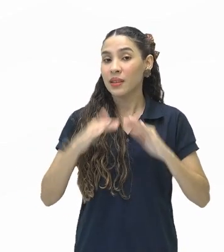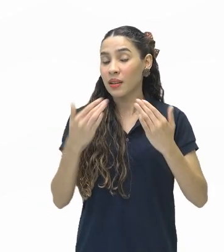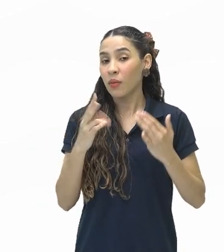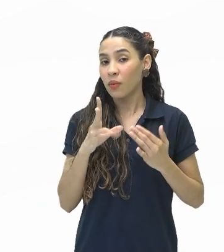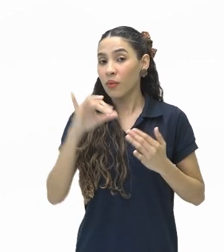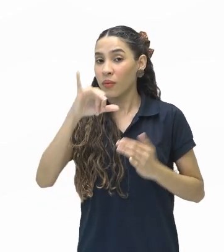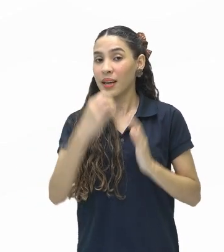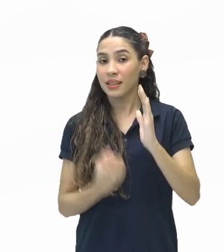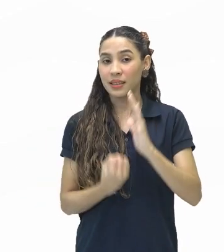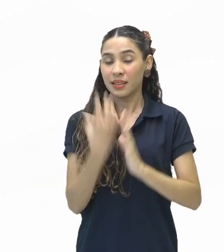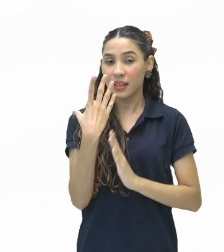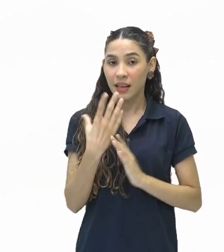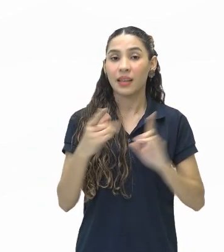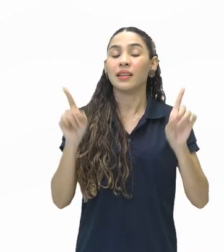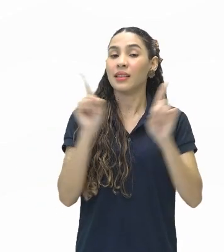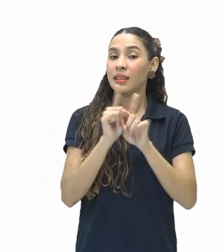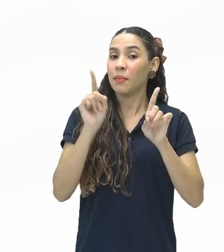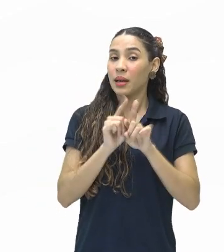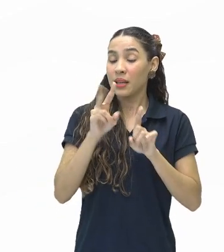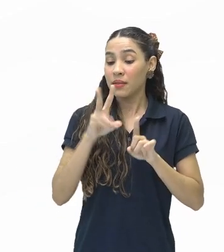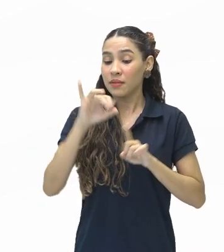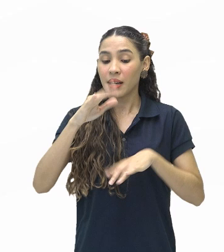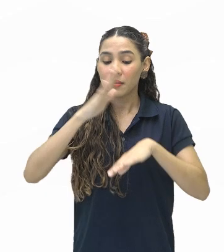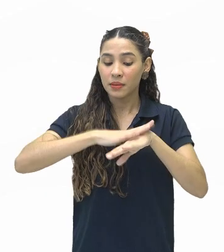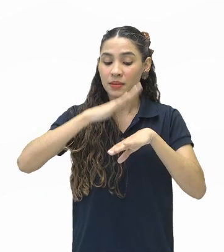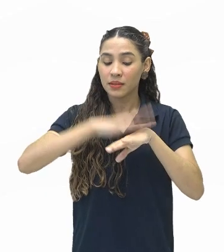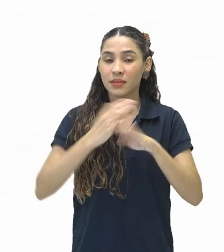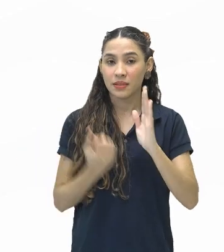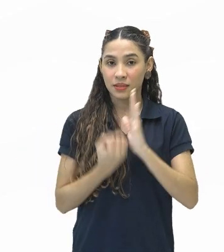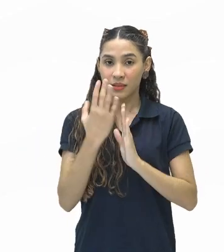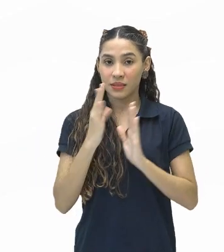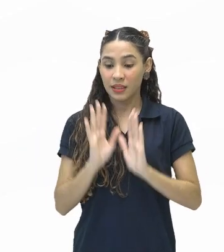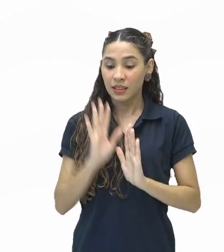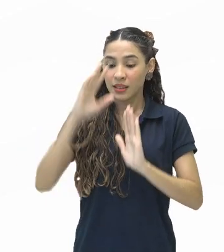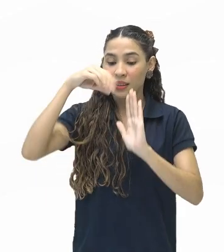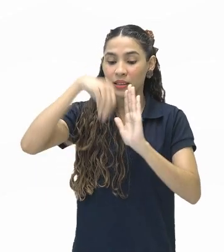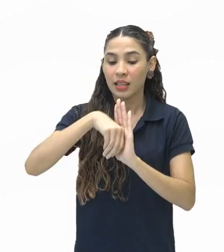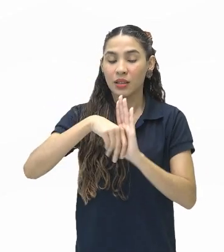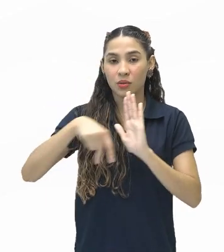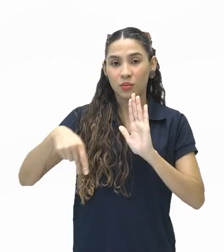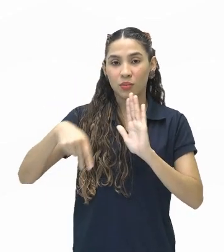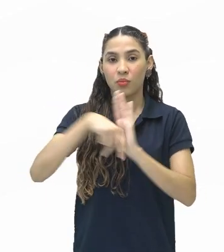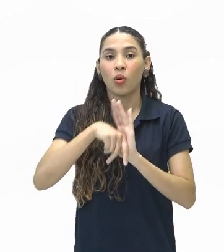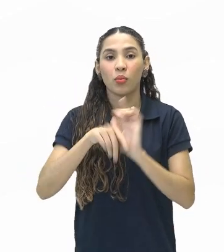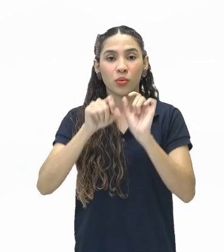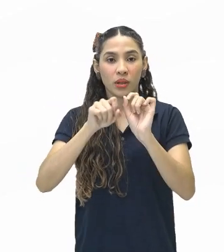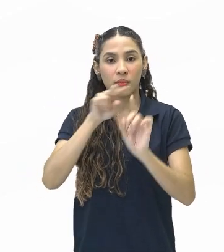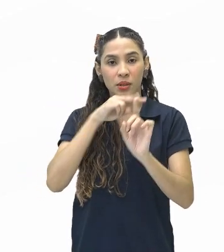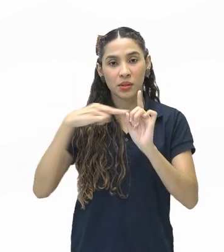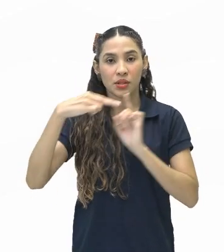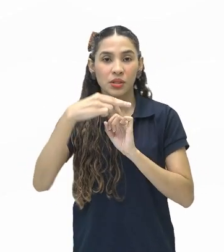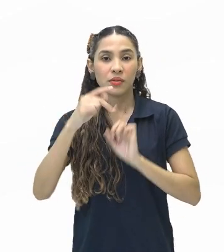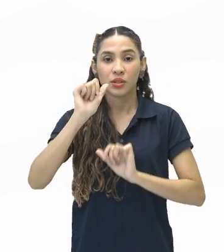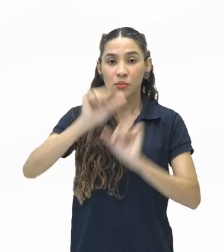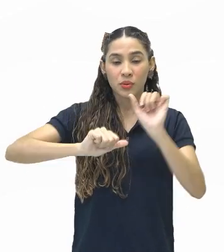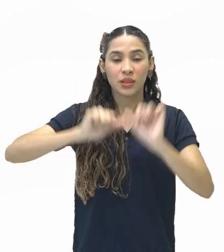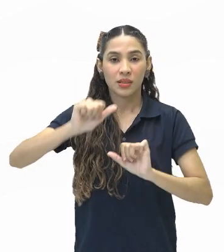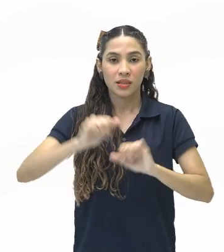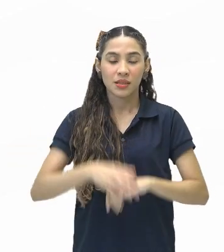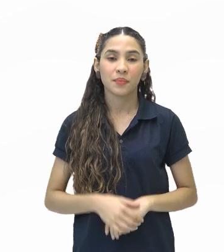vai criar e ele vai produzir dentro desse processo de